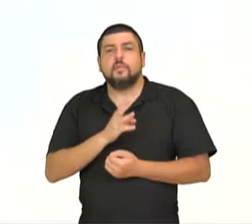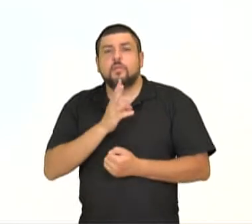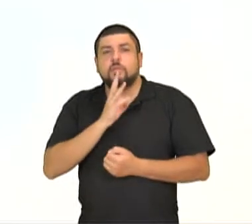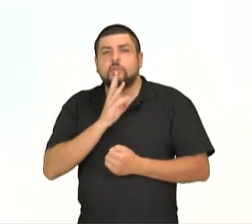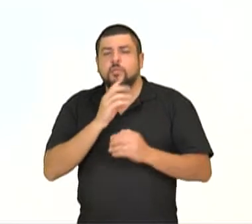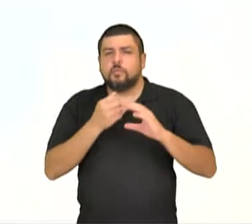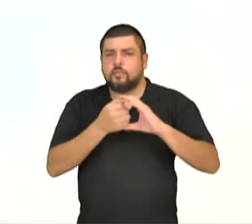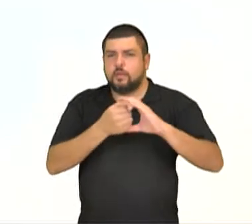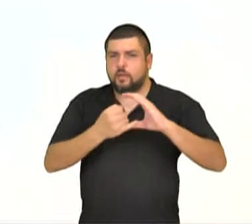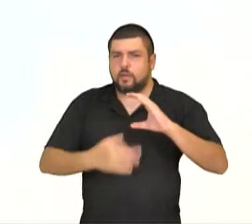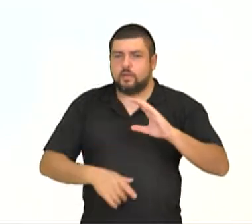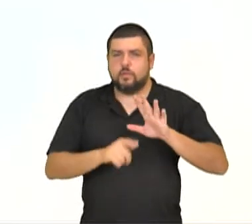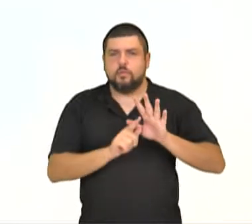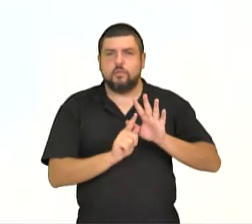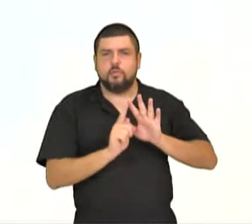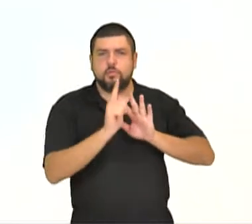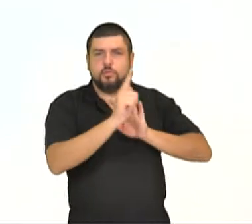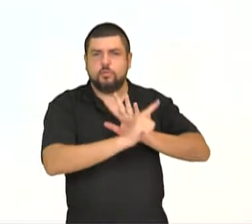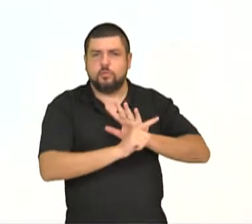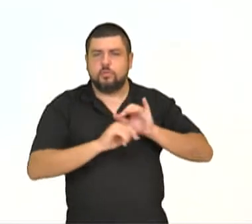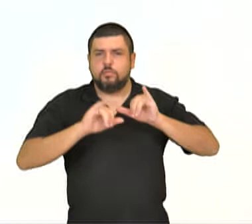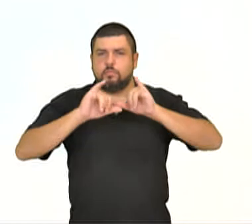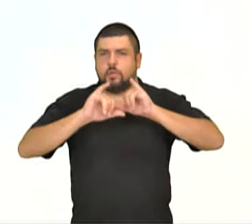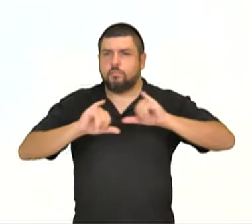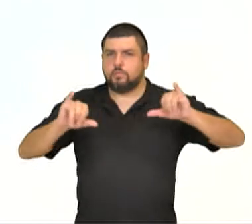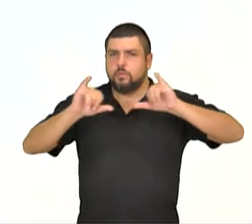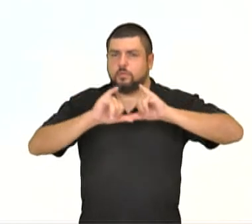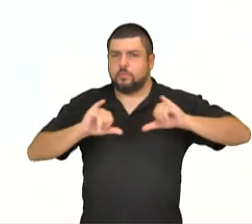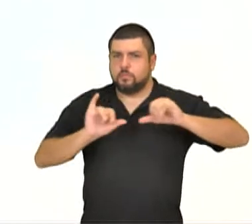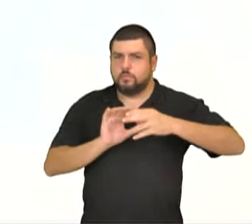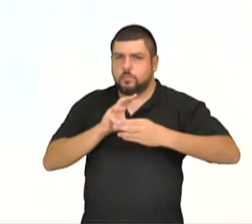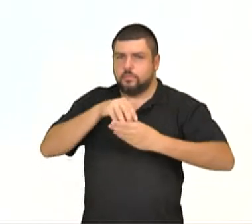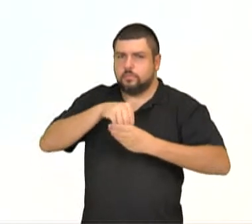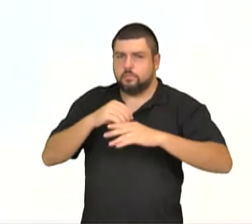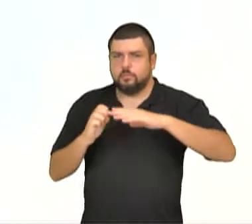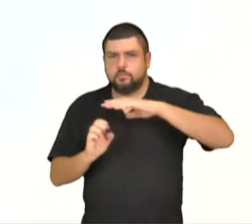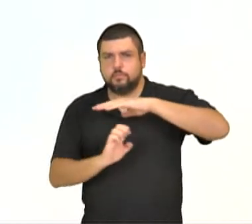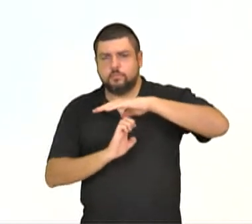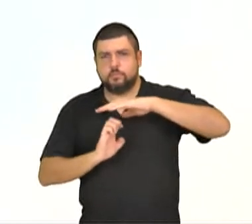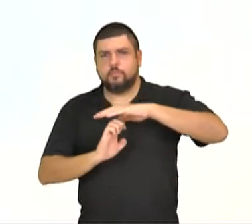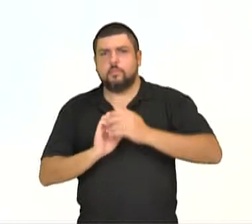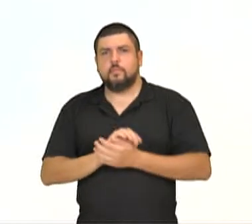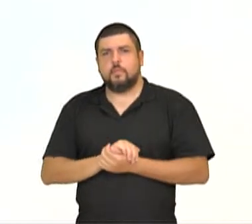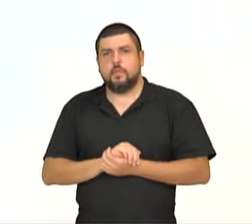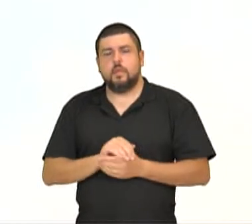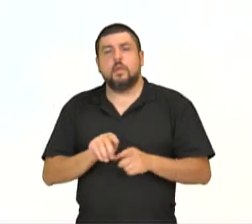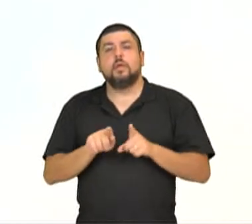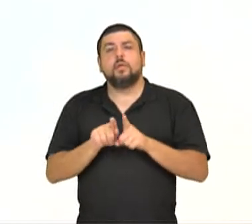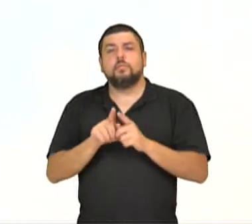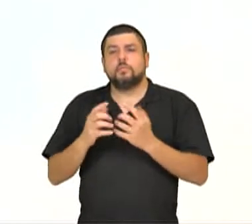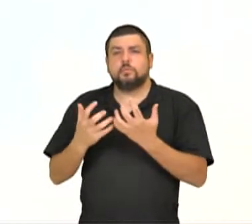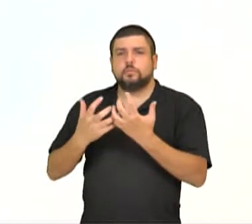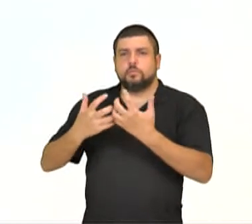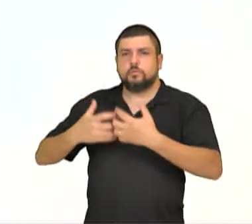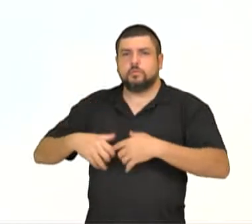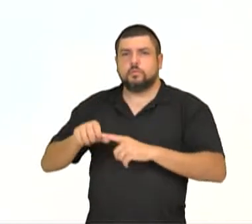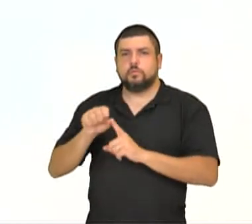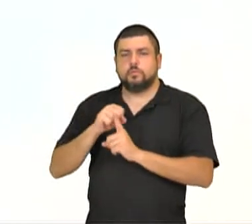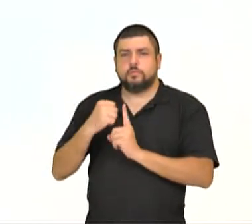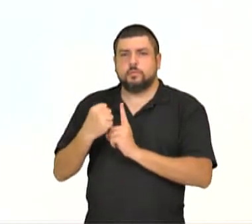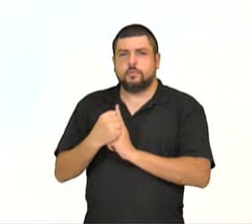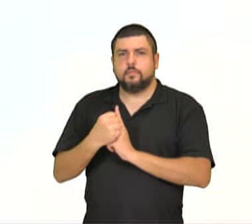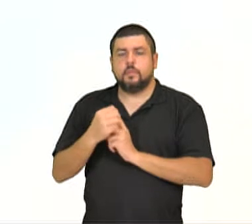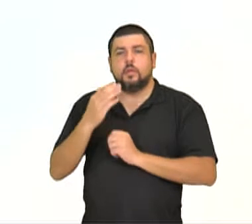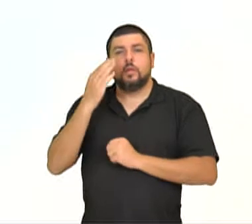características do gênero publicidade institucional, identificar sua função social, compreender para